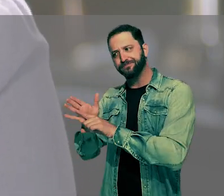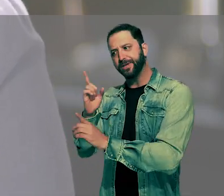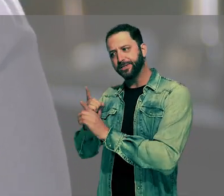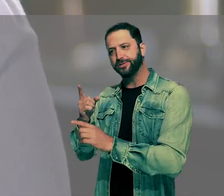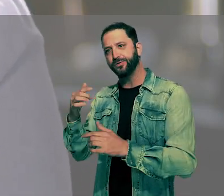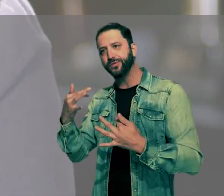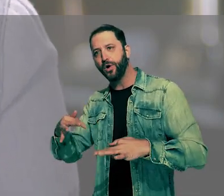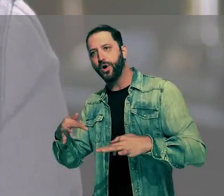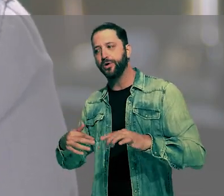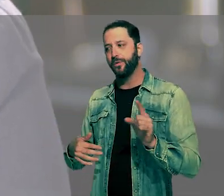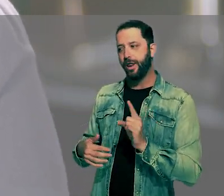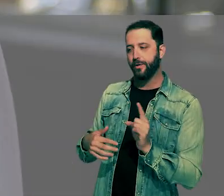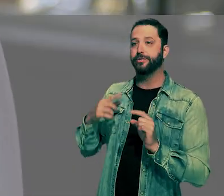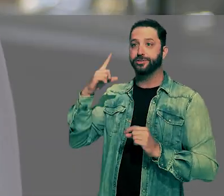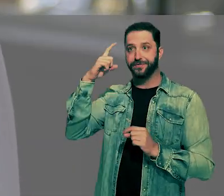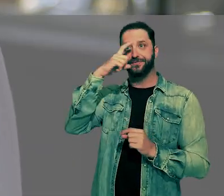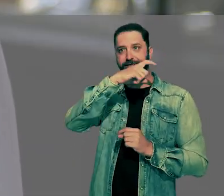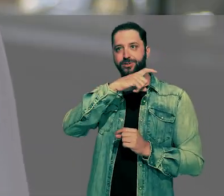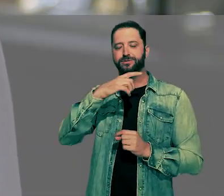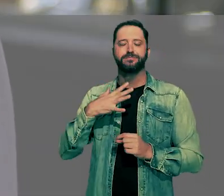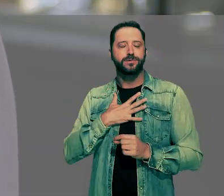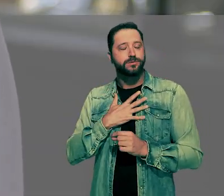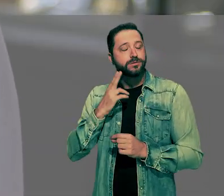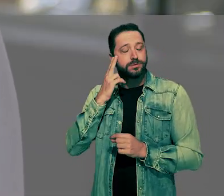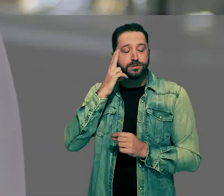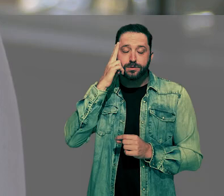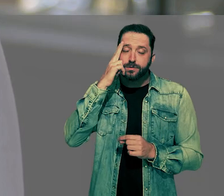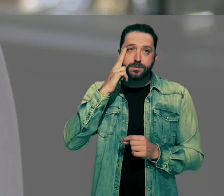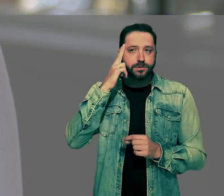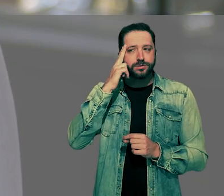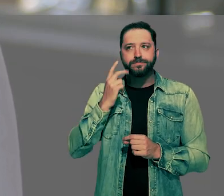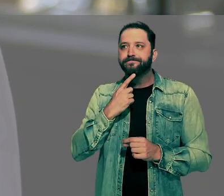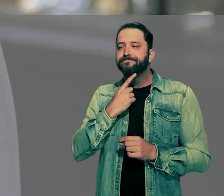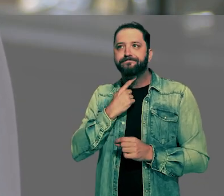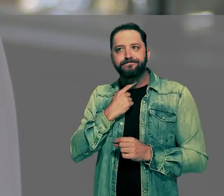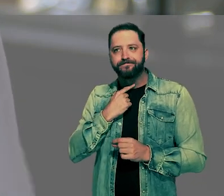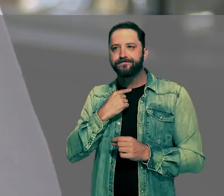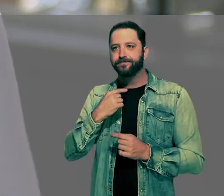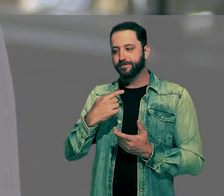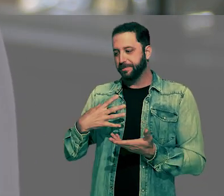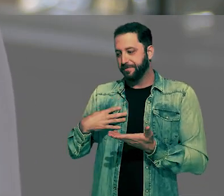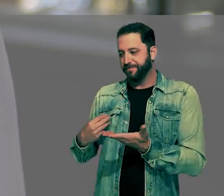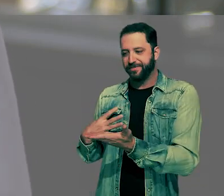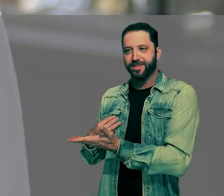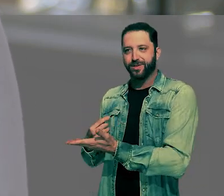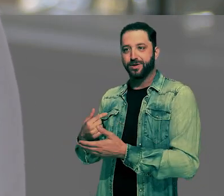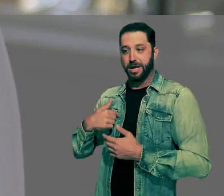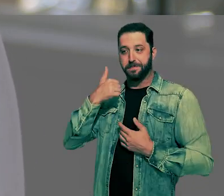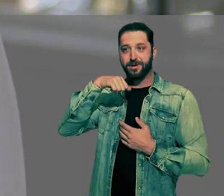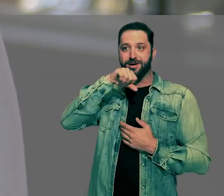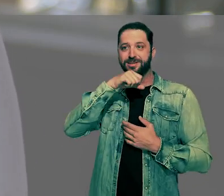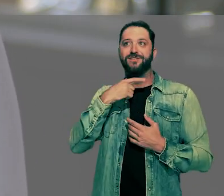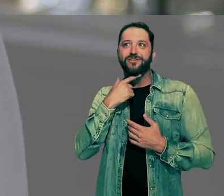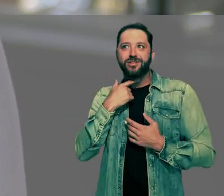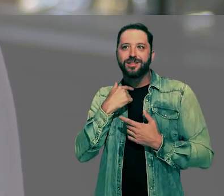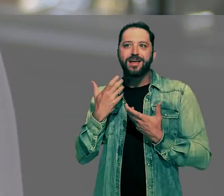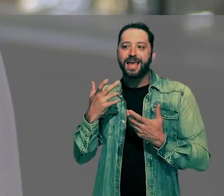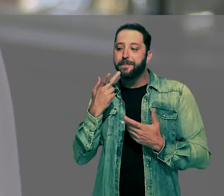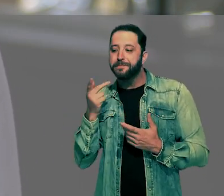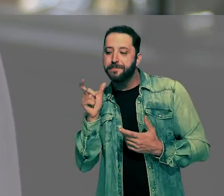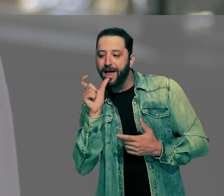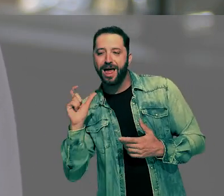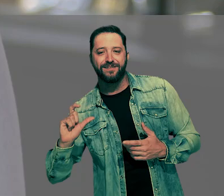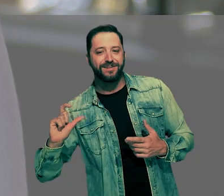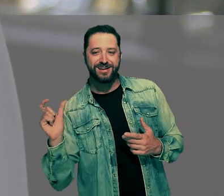está sentindo dor, se não está. E o meu maior sonho, assim, por ser mãe deles, é